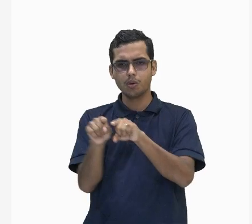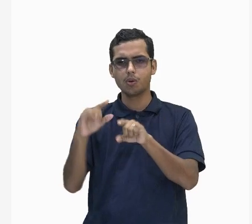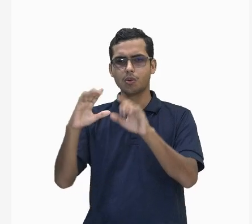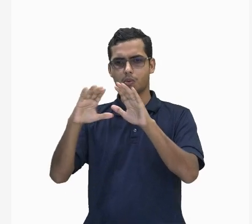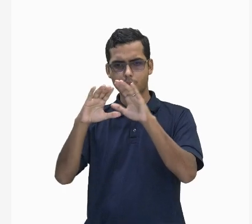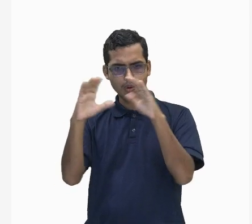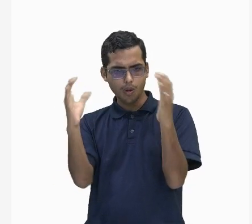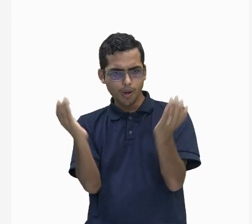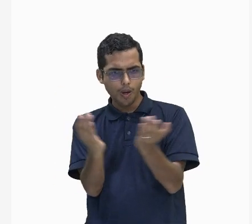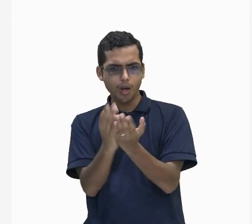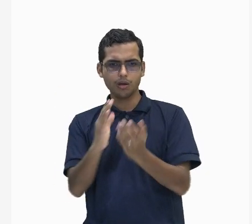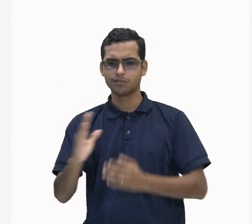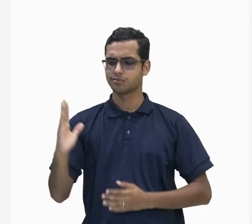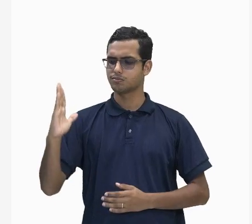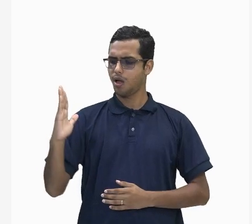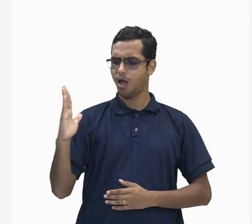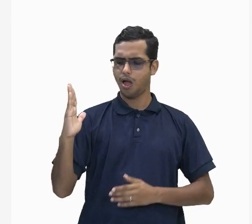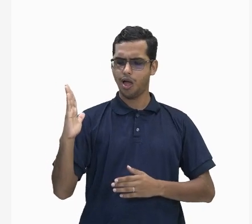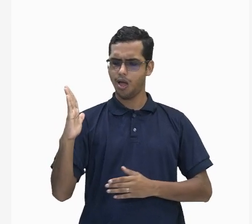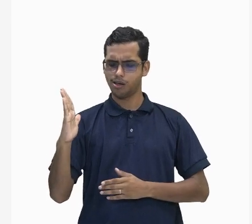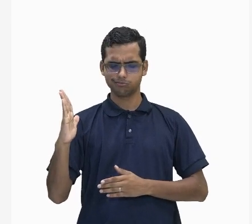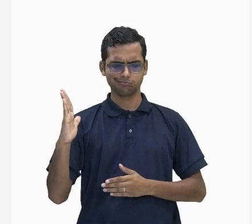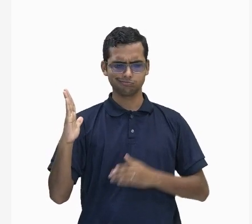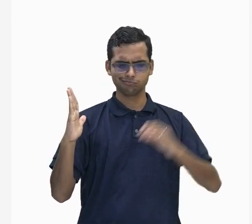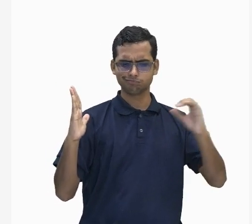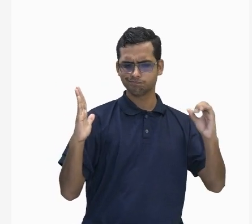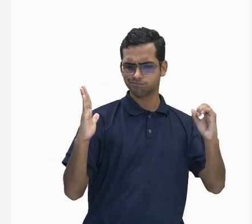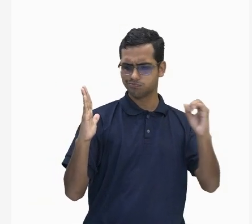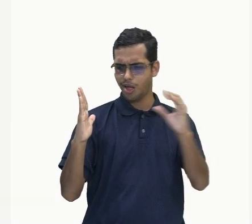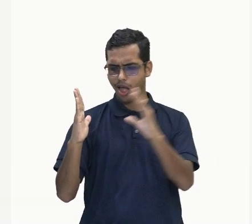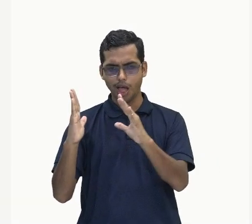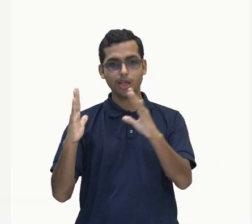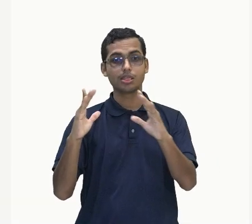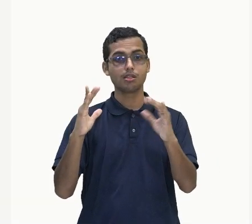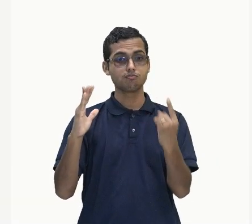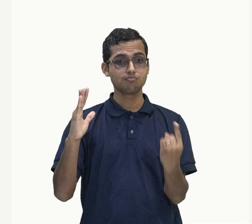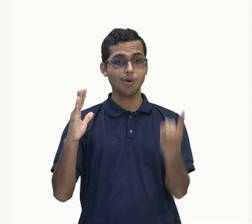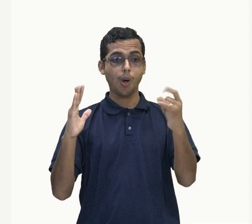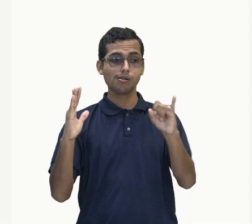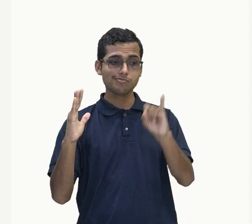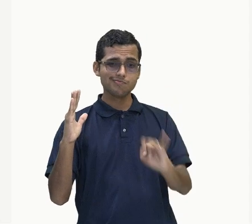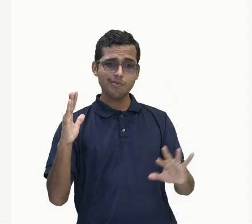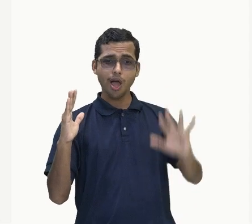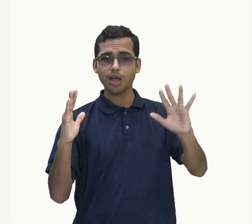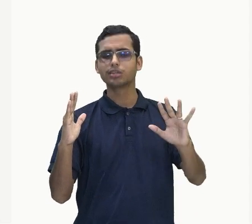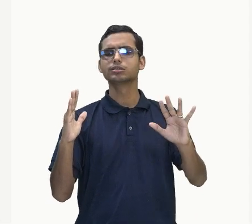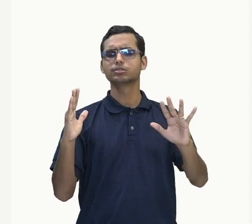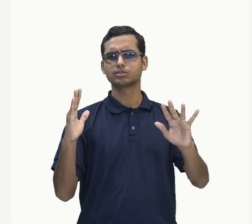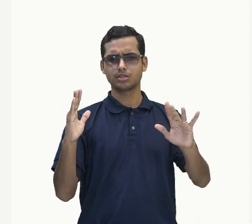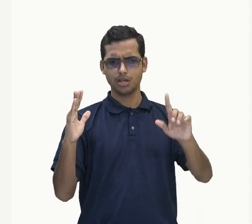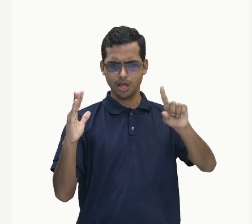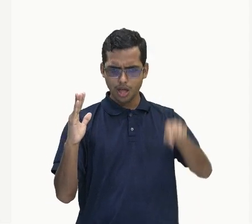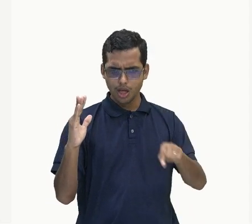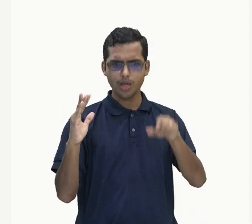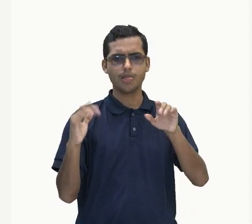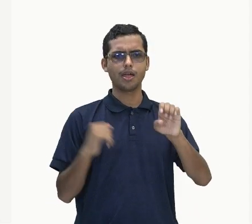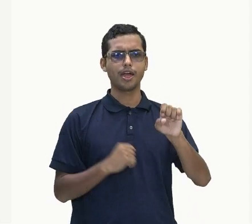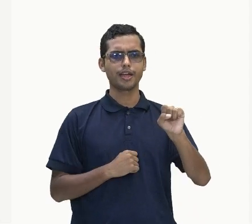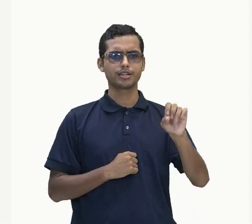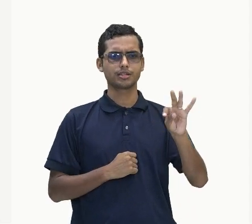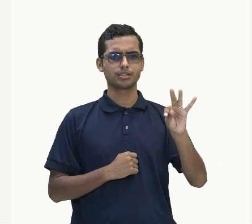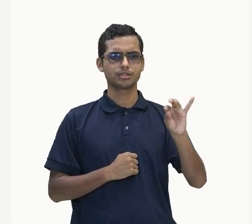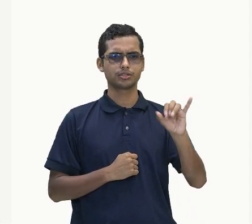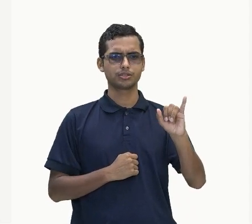estigmático, né? Quando nós temos apenas uma imagem formada, eu digo que é um sistema estigmático.